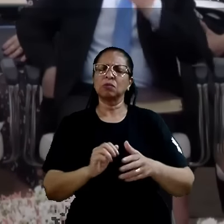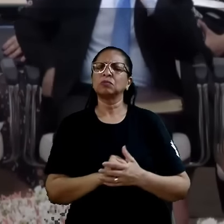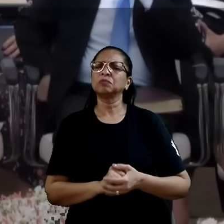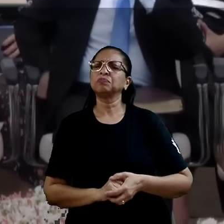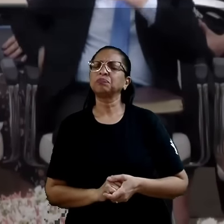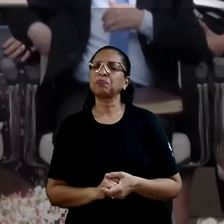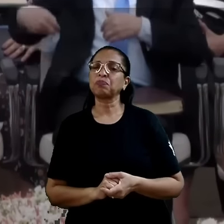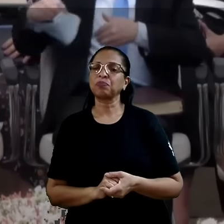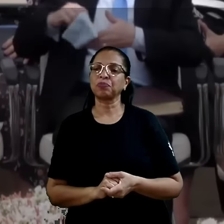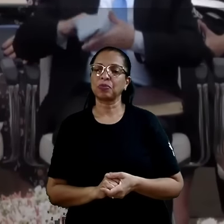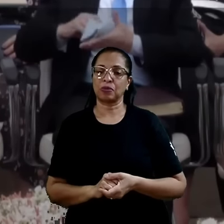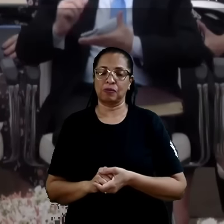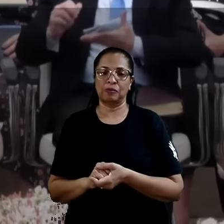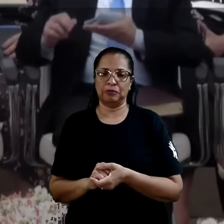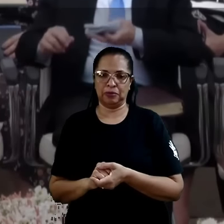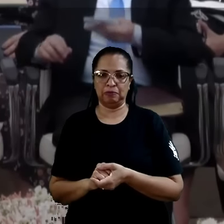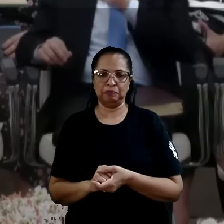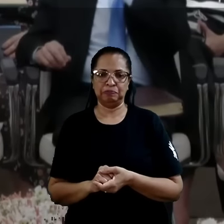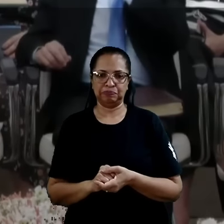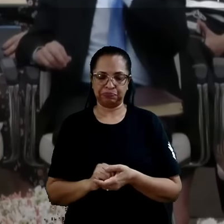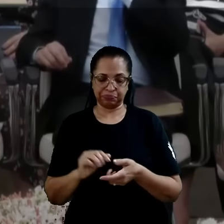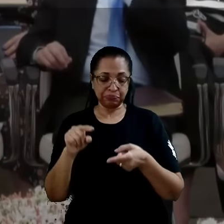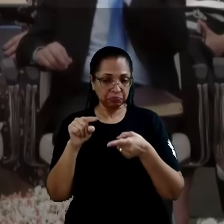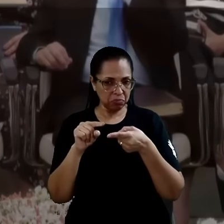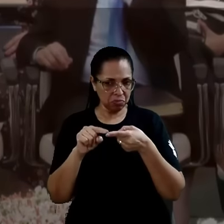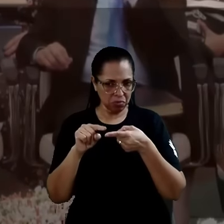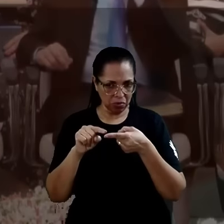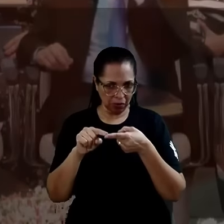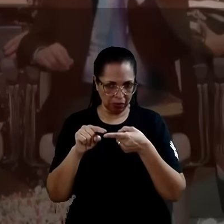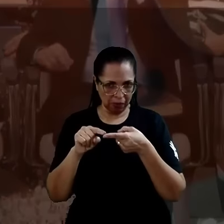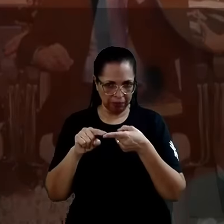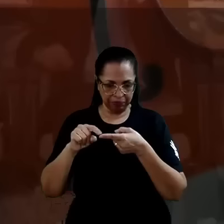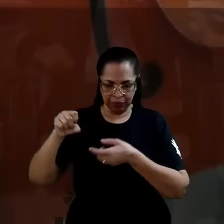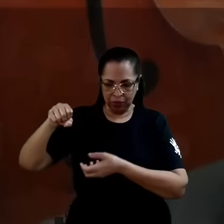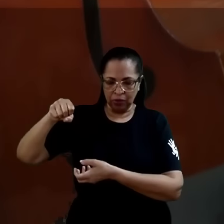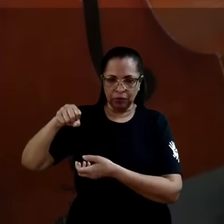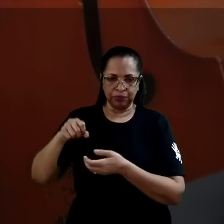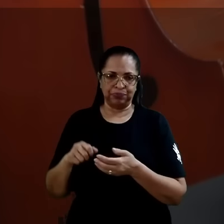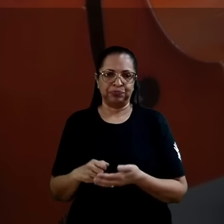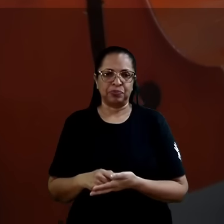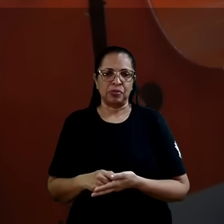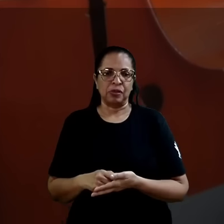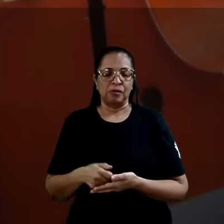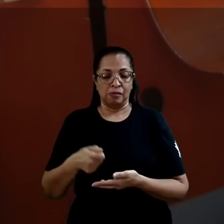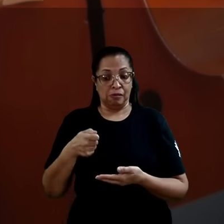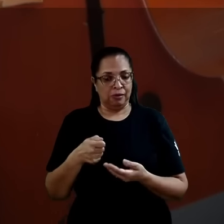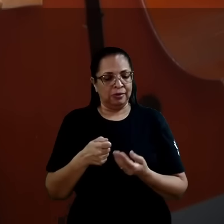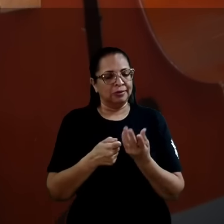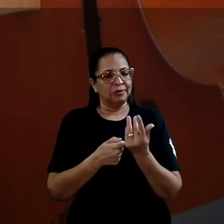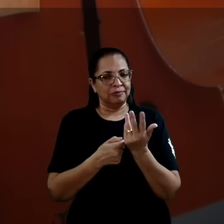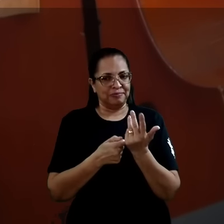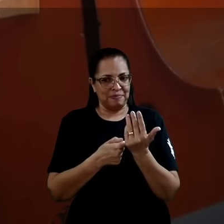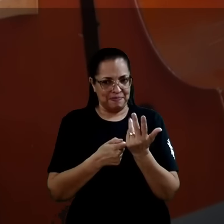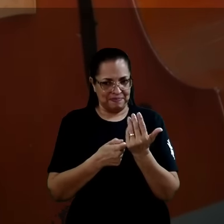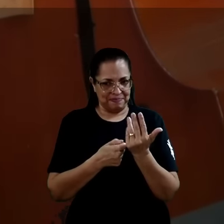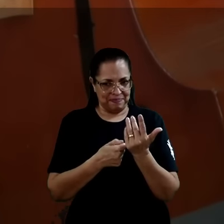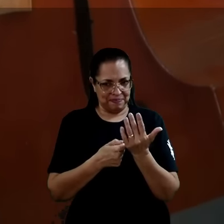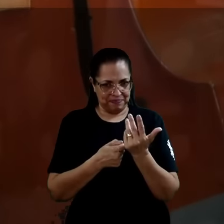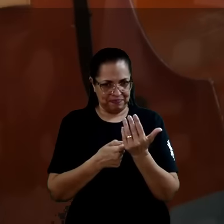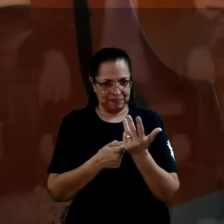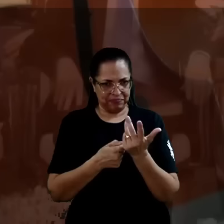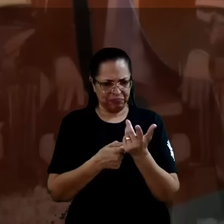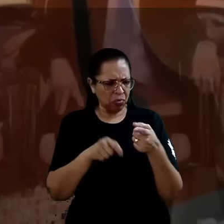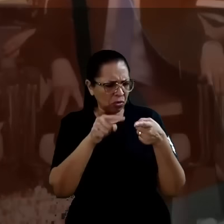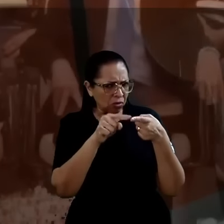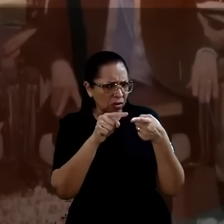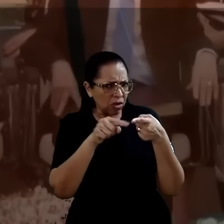nós acendemos a Candeia do legado quando produzimos lembranças espirituais nos nossos filhos porque eles vão sair da casa e eles vão